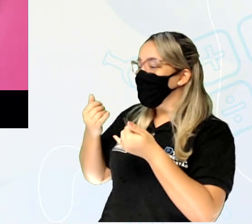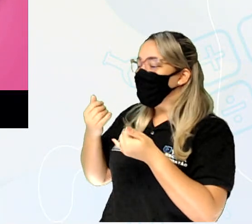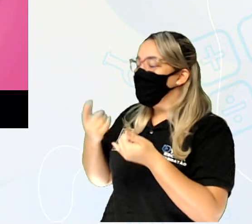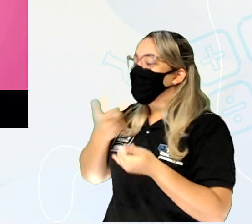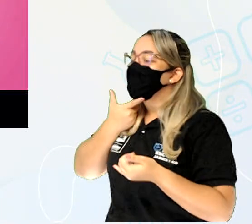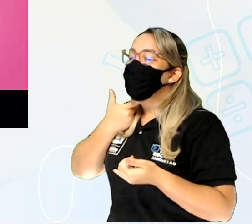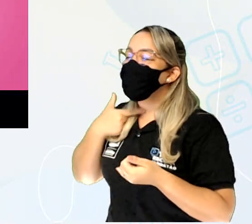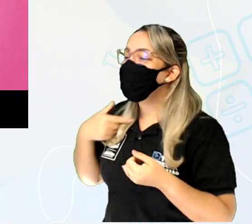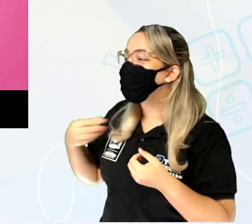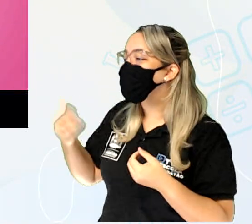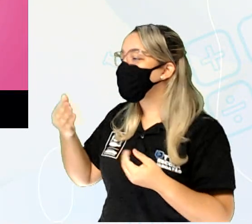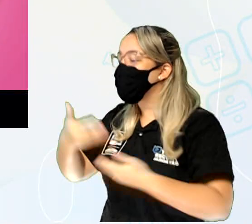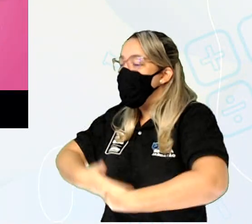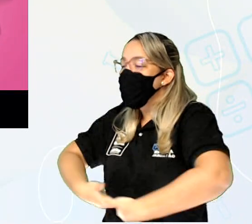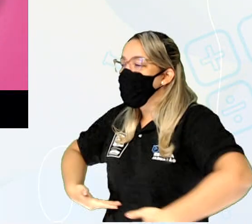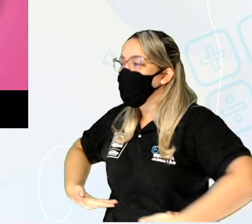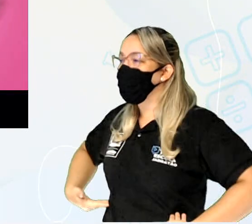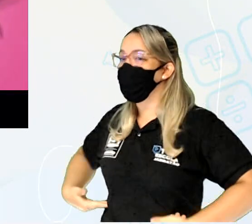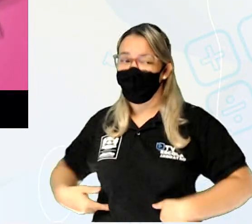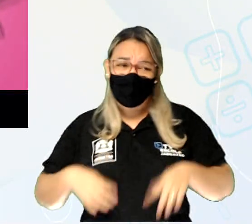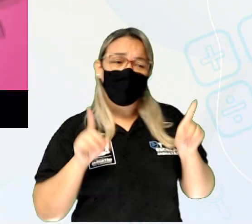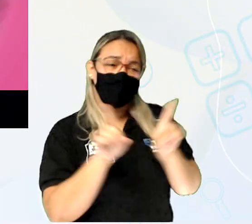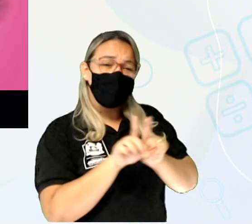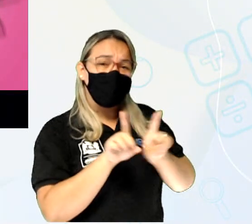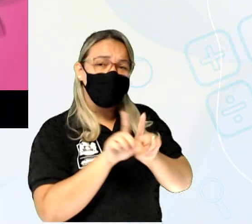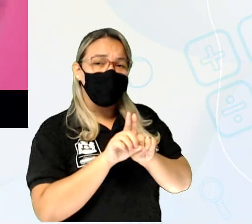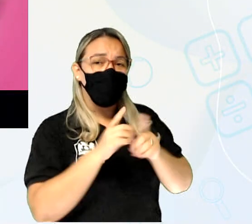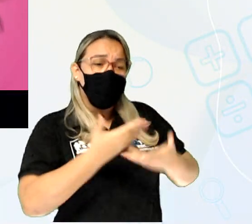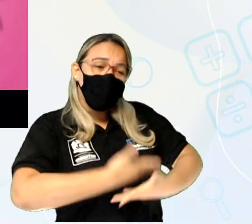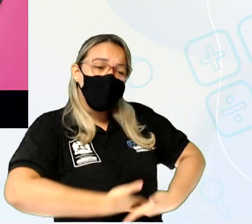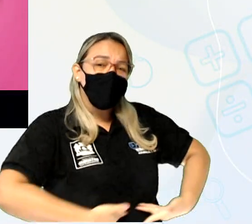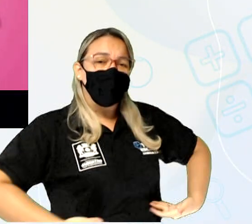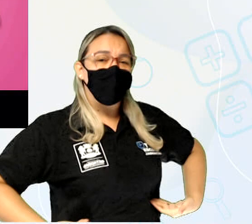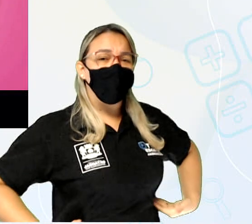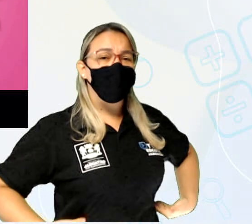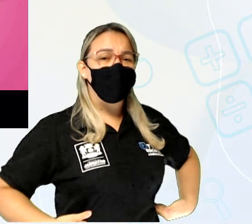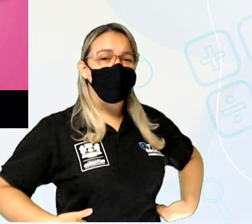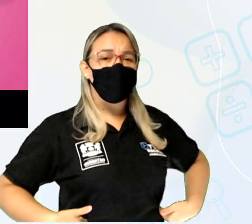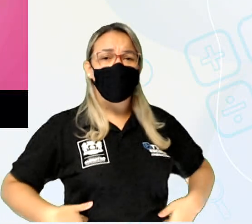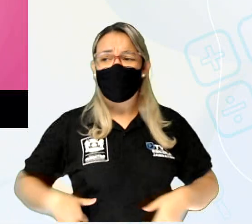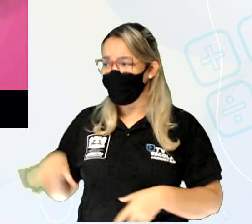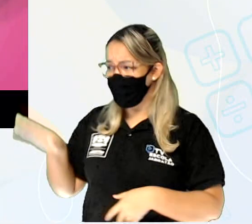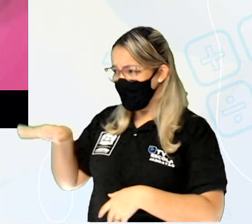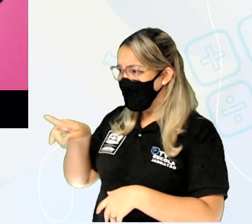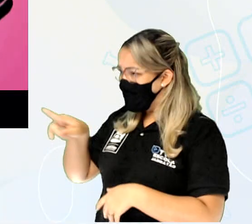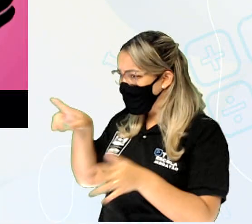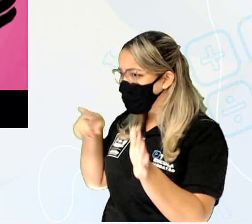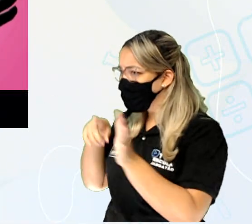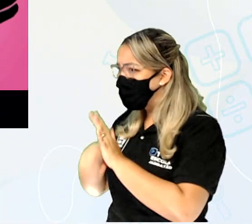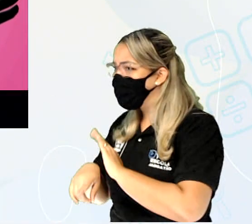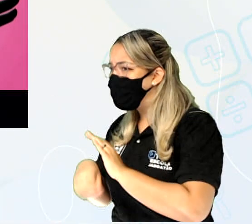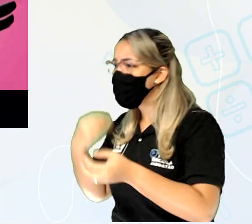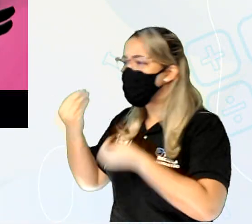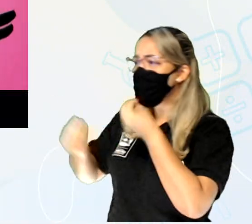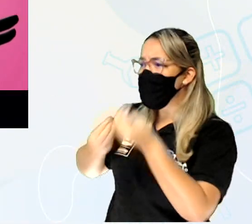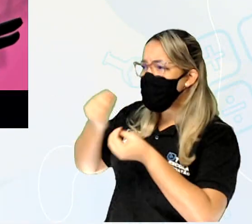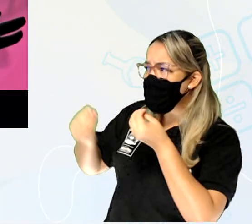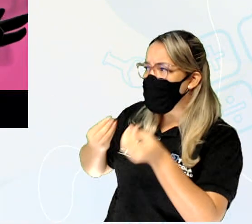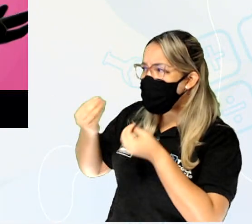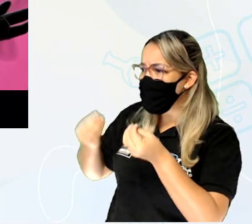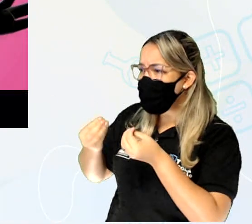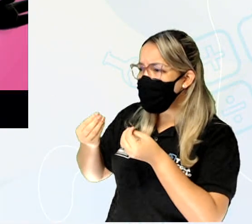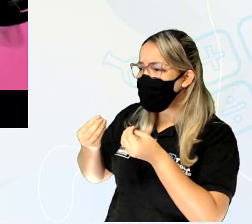fome. Eu também estou com fome de néctar. Ah, Didi, você já se perguntou como é fazer parte de